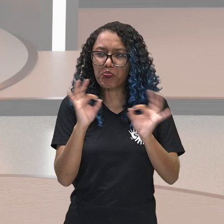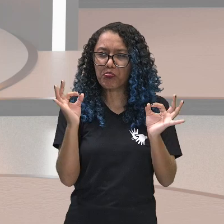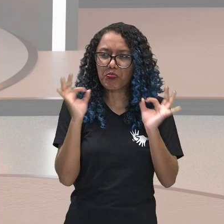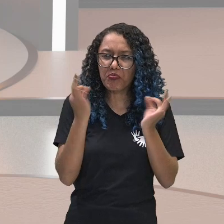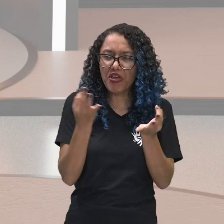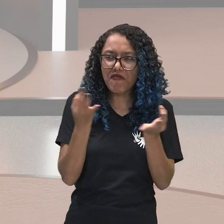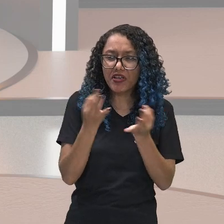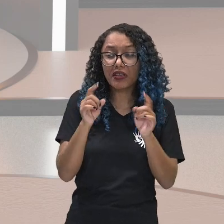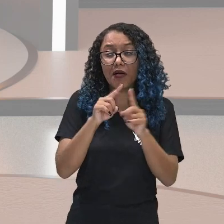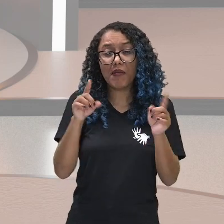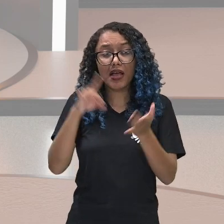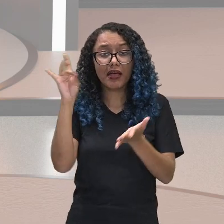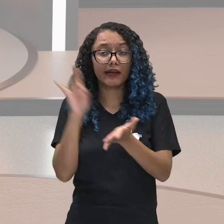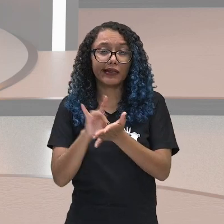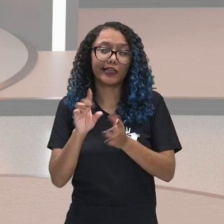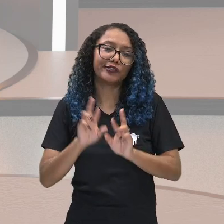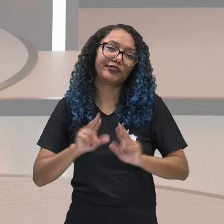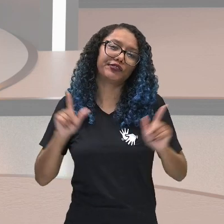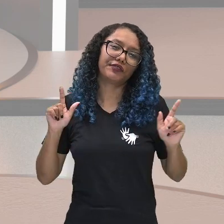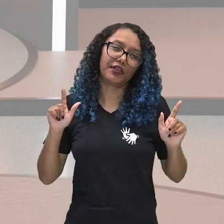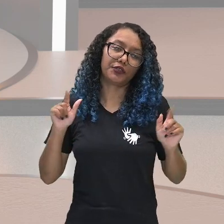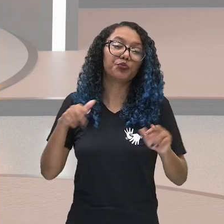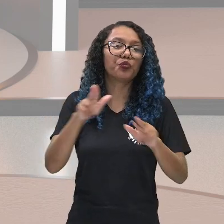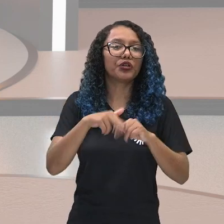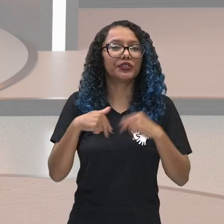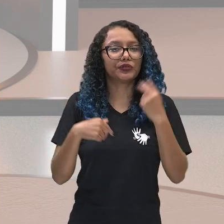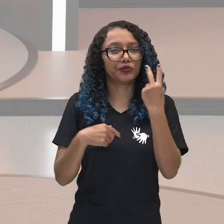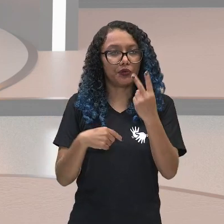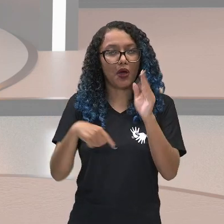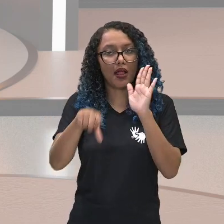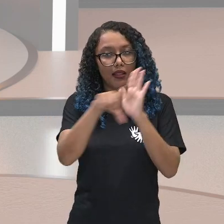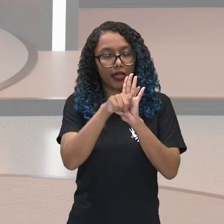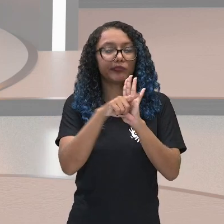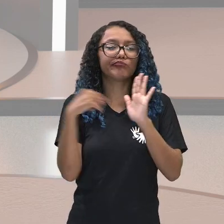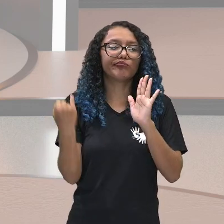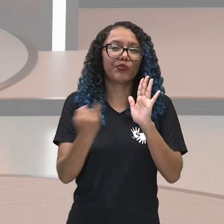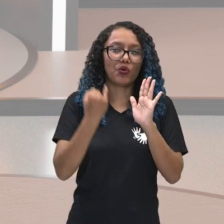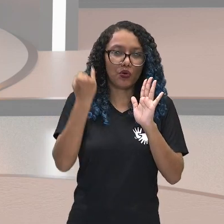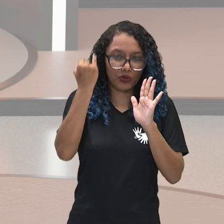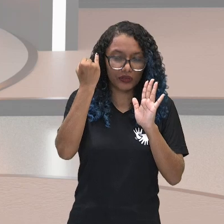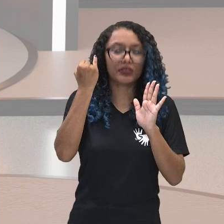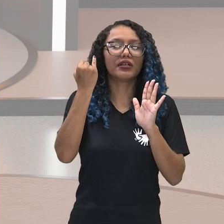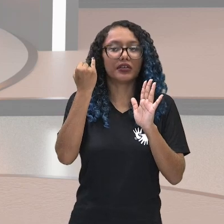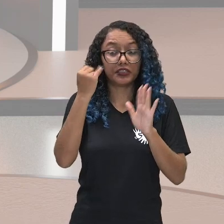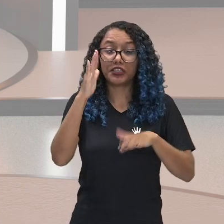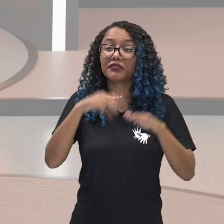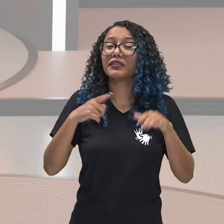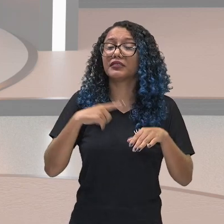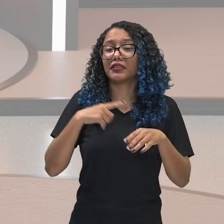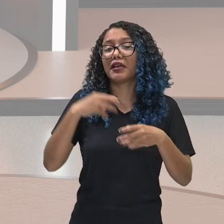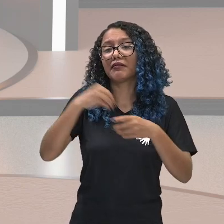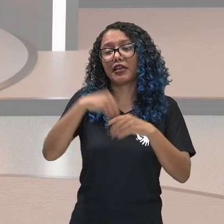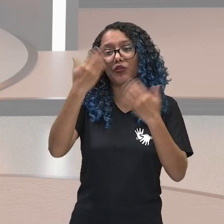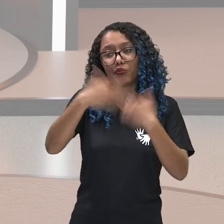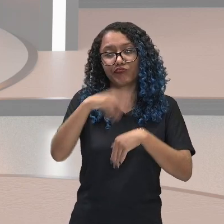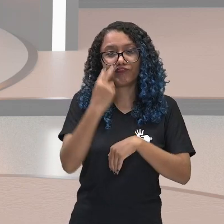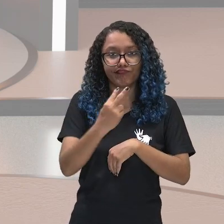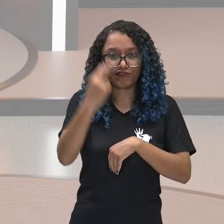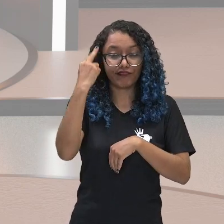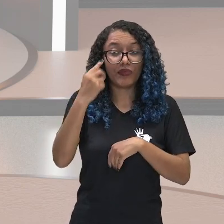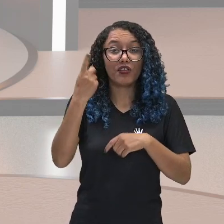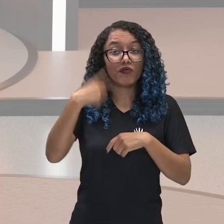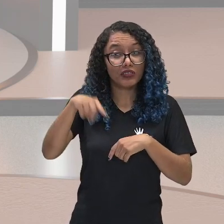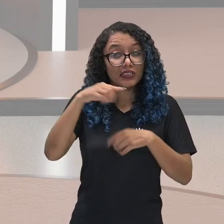Por isso que são duas leis importantes e que, de vez, né, vira e mexe, então, ela cai, então, nos nossos vestibulares. Então, vocês,